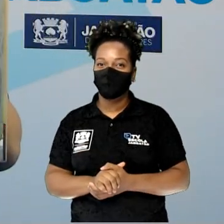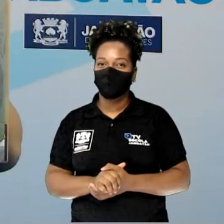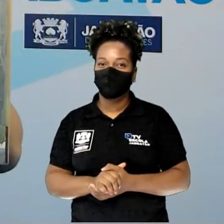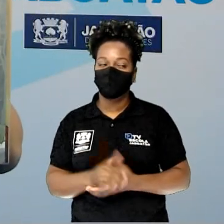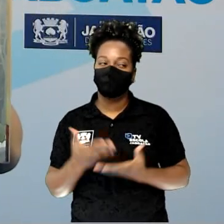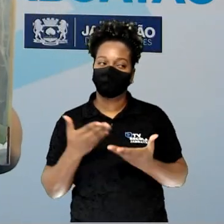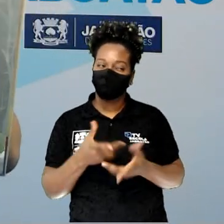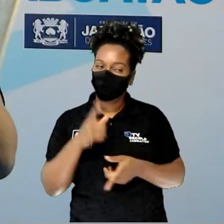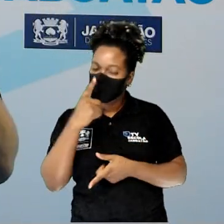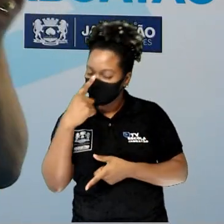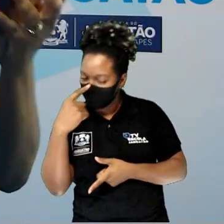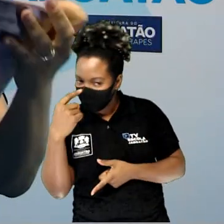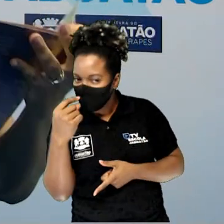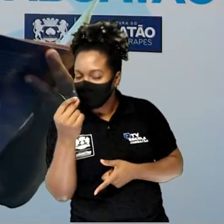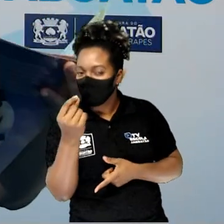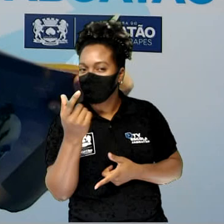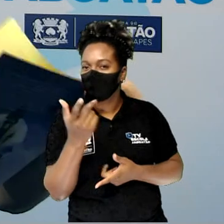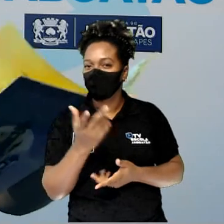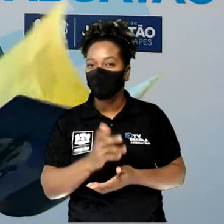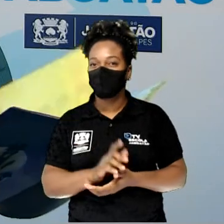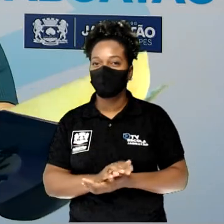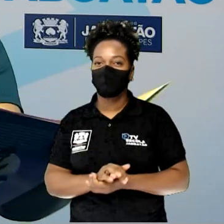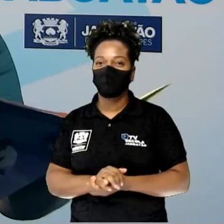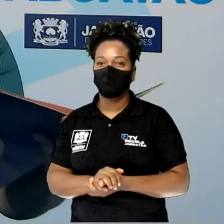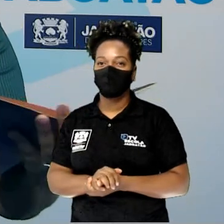Essa bruxa.